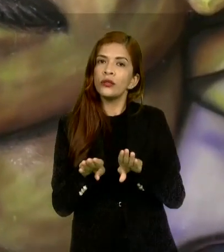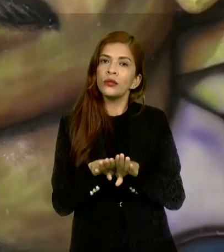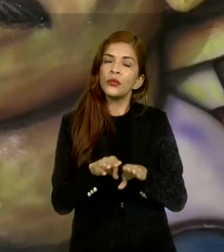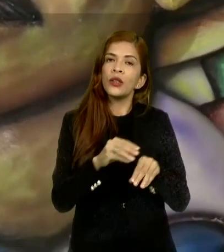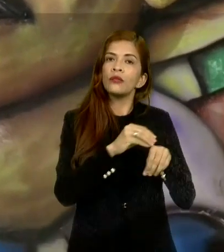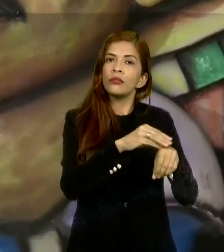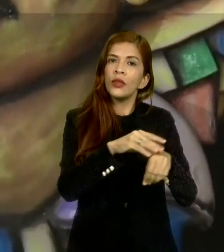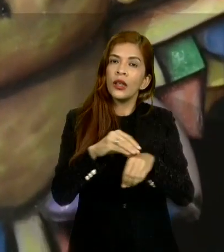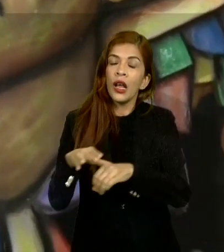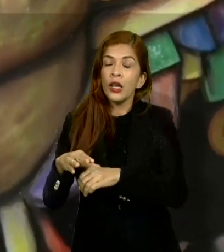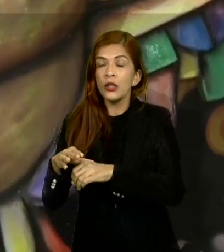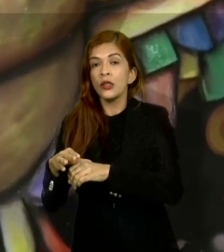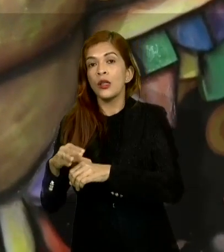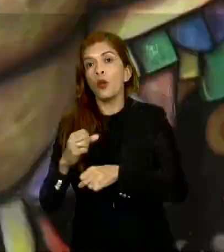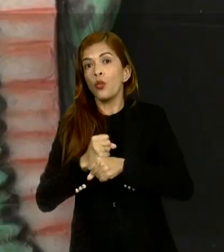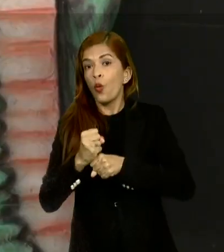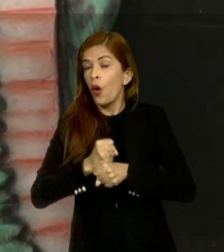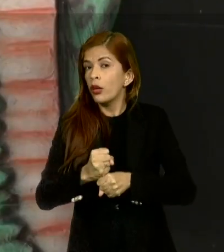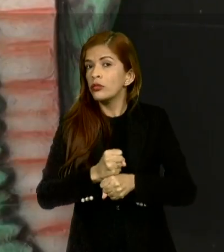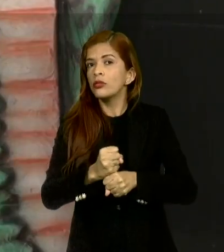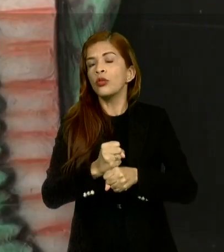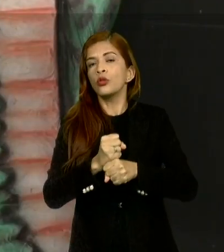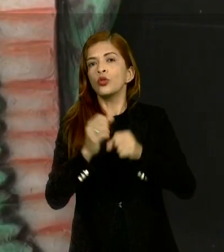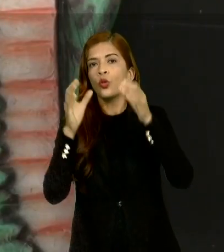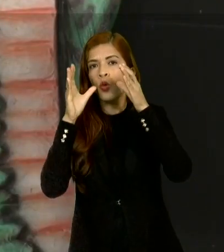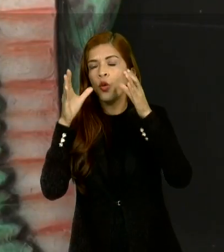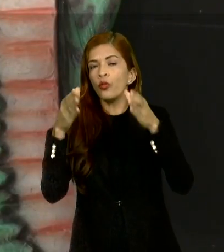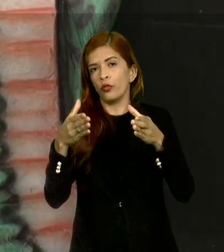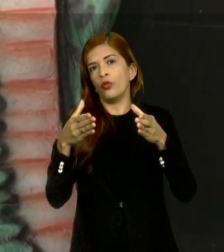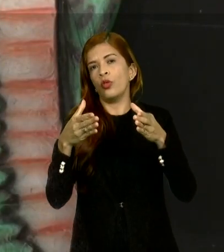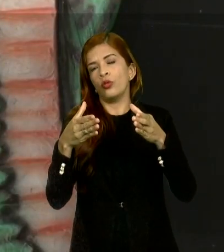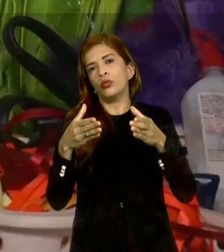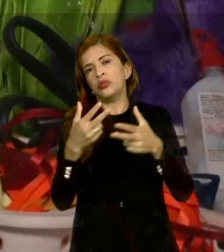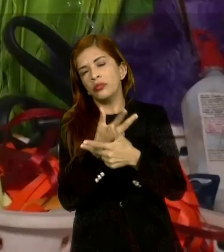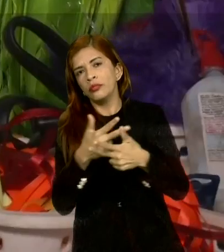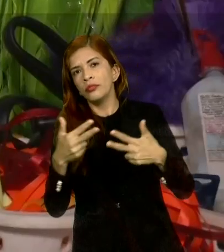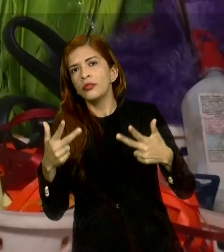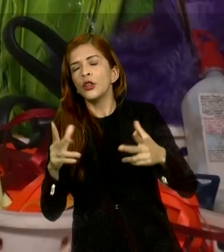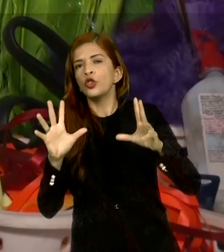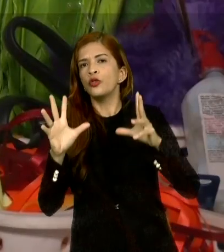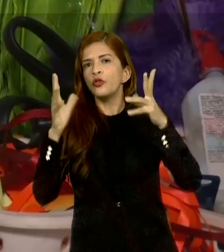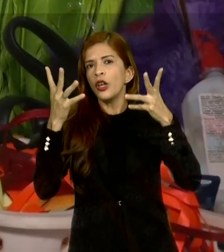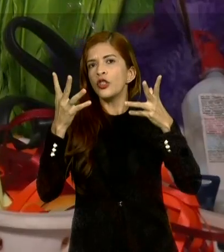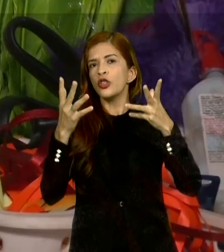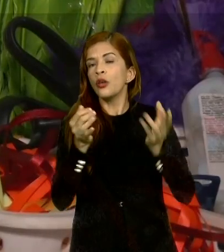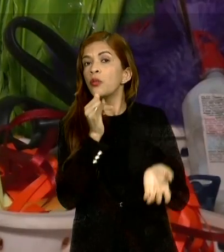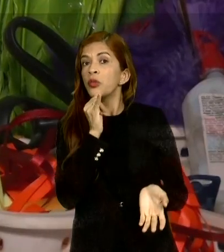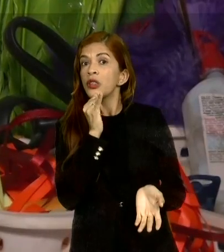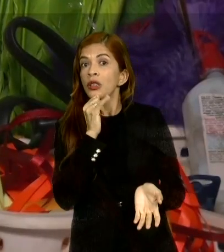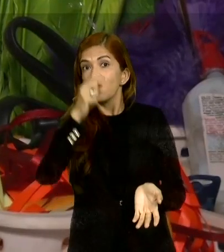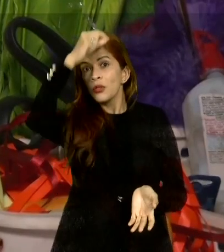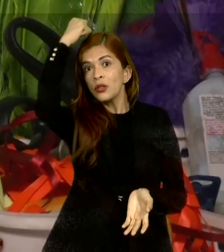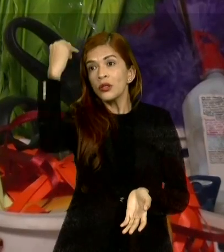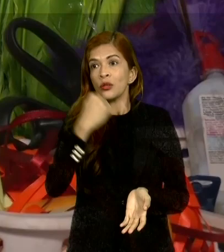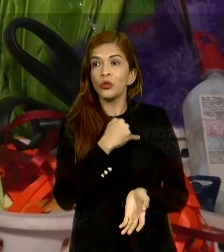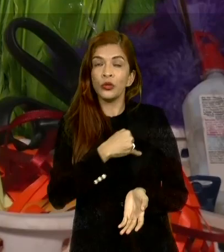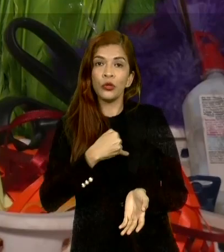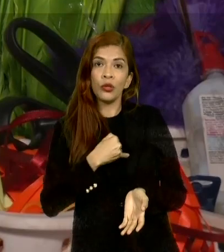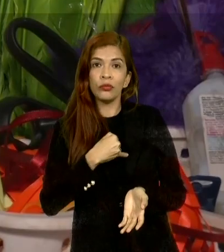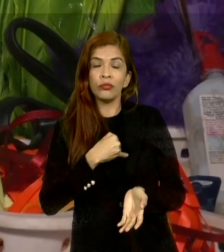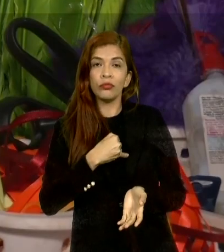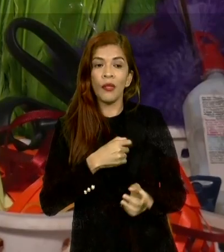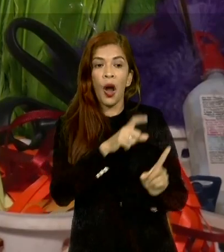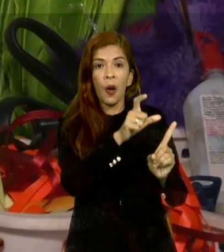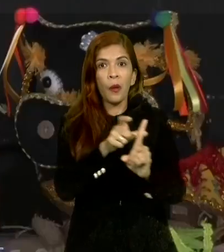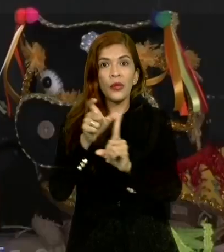o ano inteiro, inclusive com foco em elementos típicos de grandes festas como o São João, com personagens tradicionais